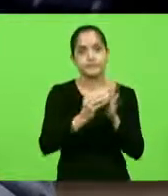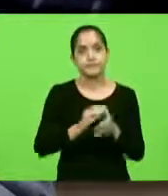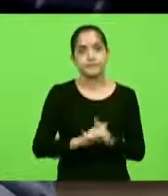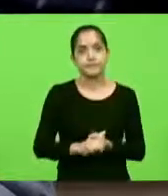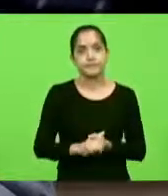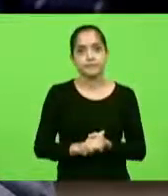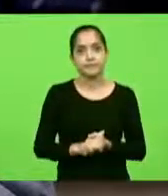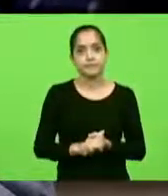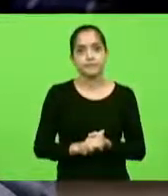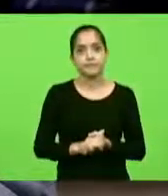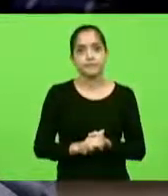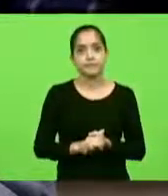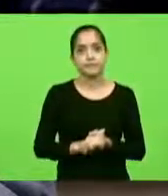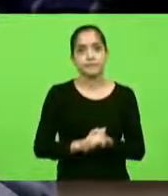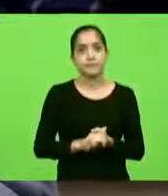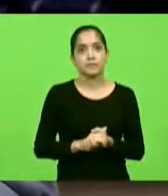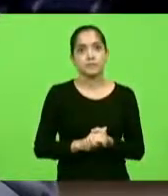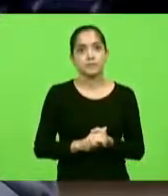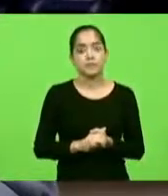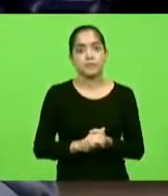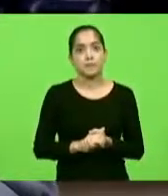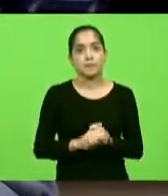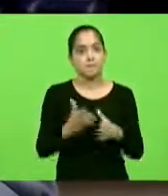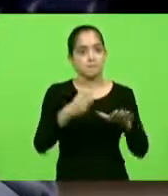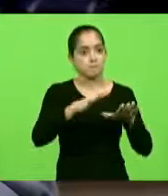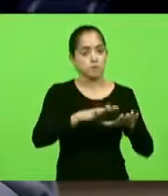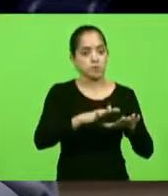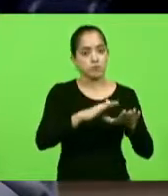Não há pacto aqui de inclusão.